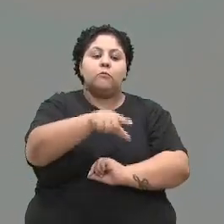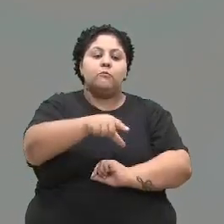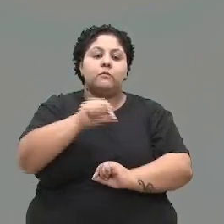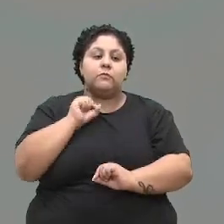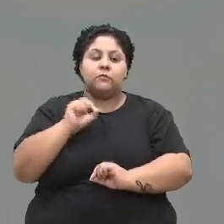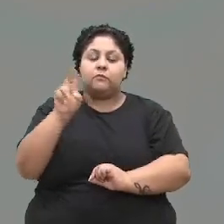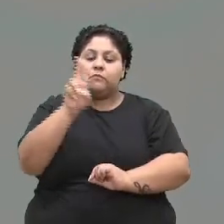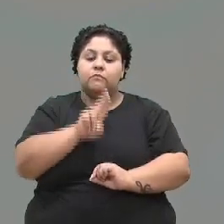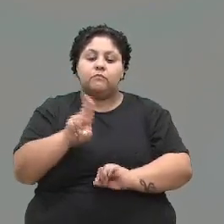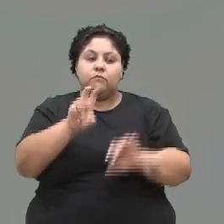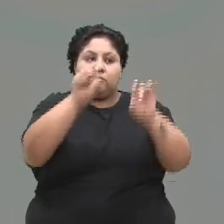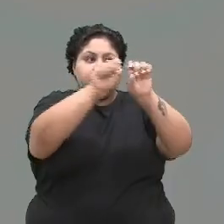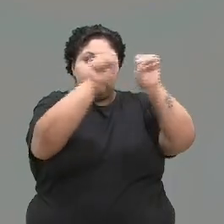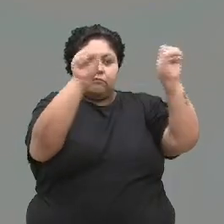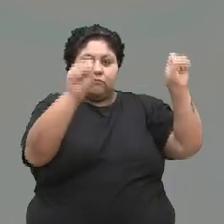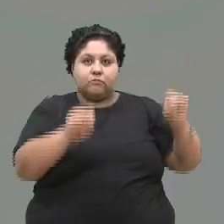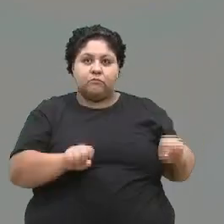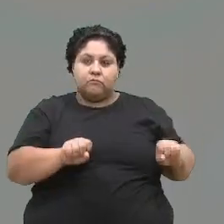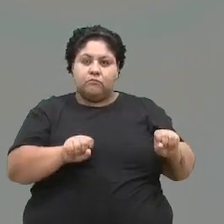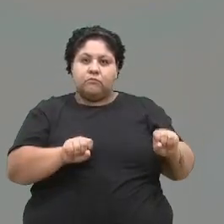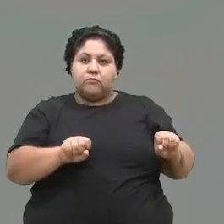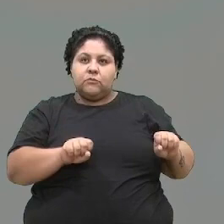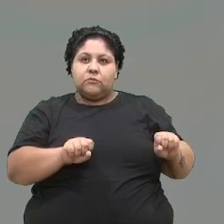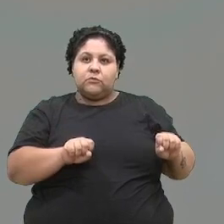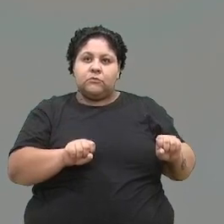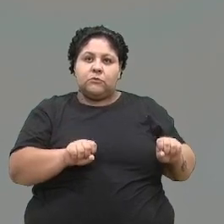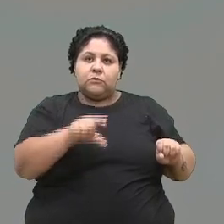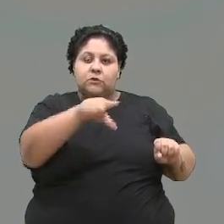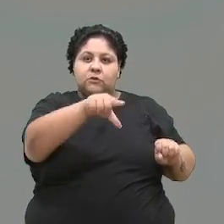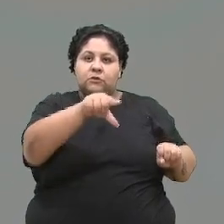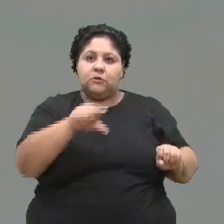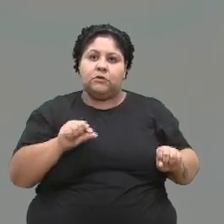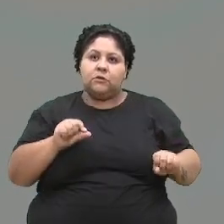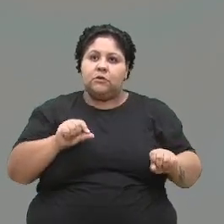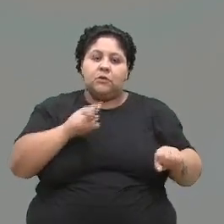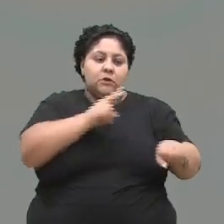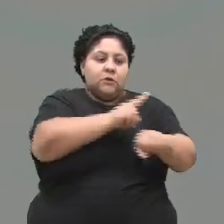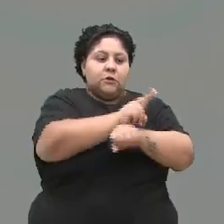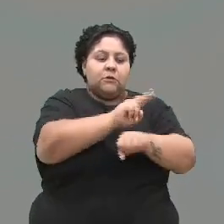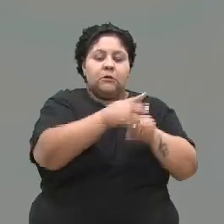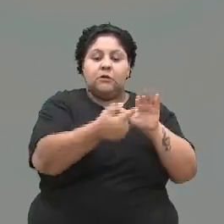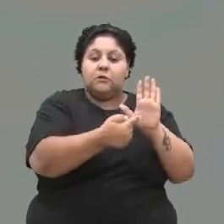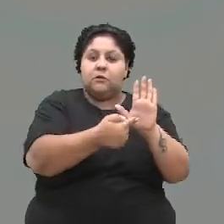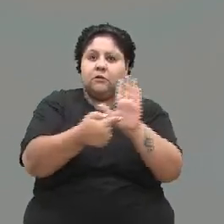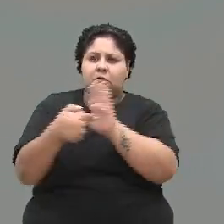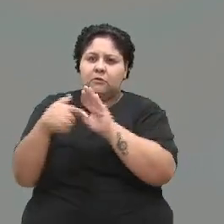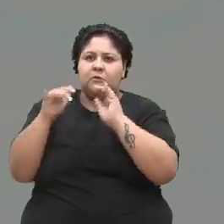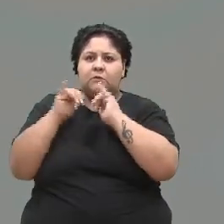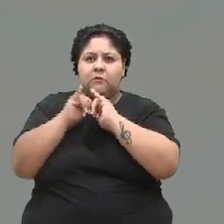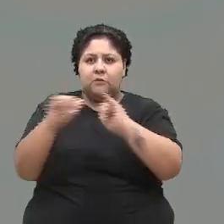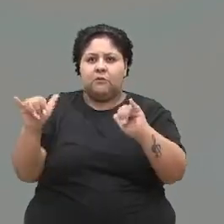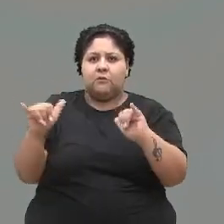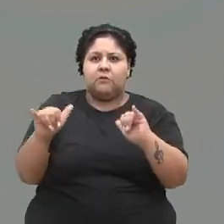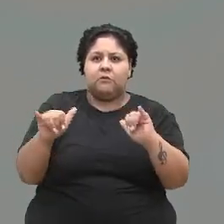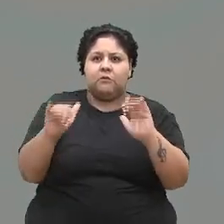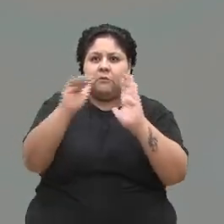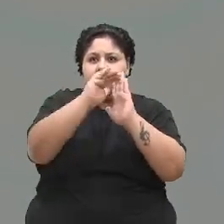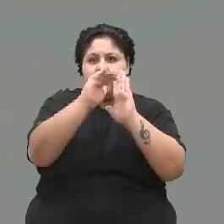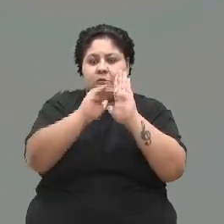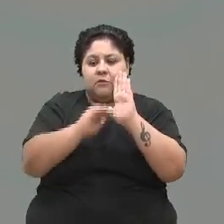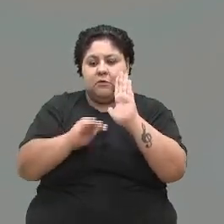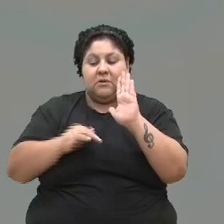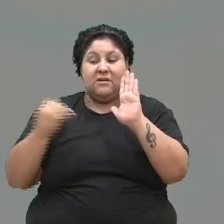pelo sistema da Procergs para determinar a obtenção de vaga? Apresentar as informações por ordem de